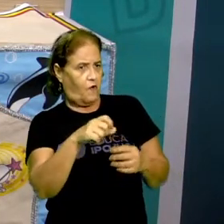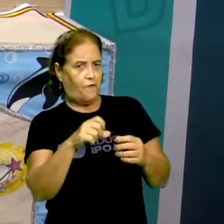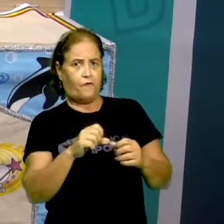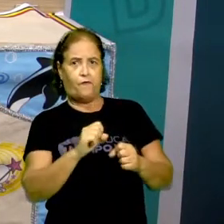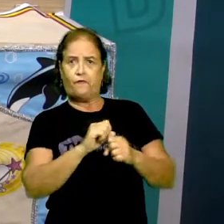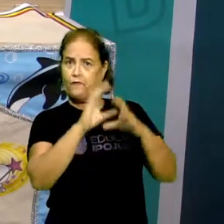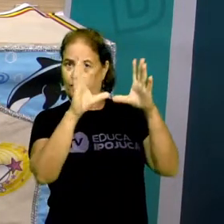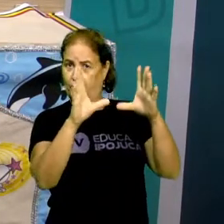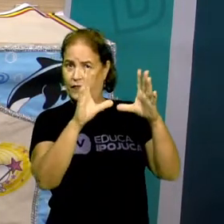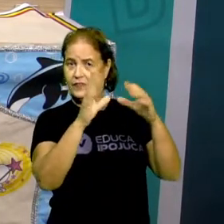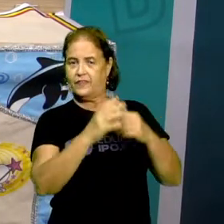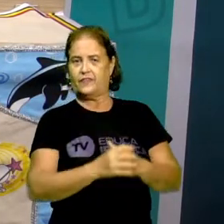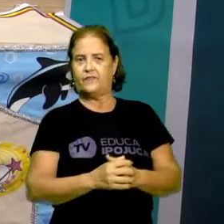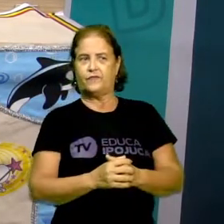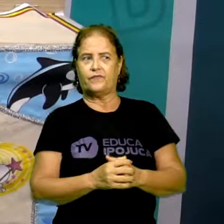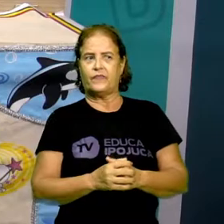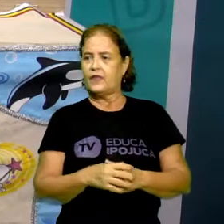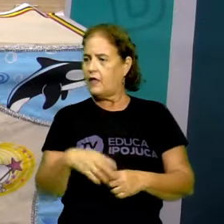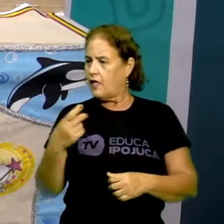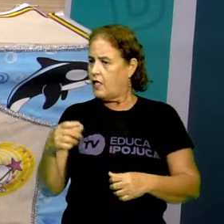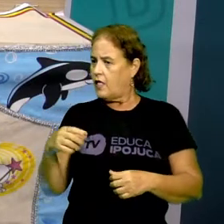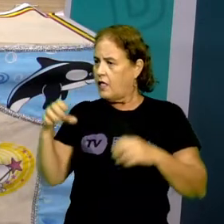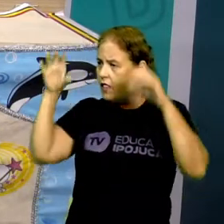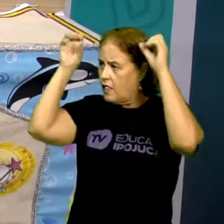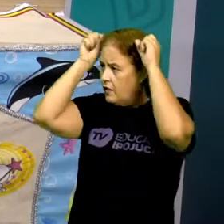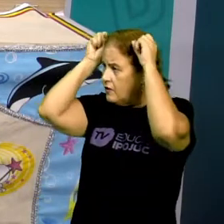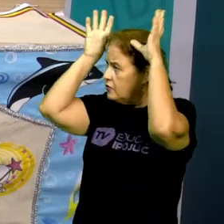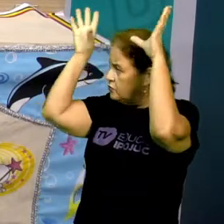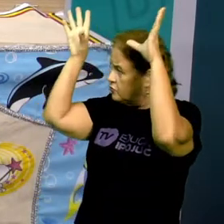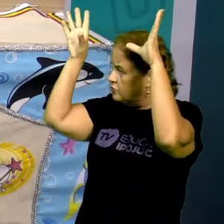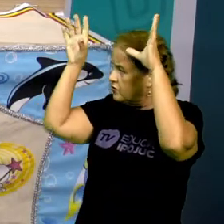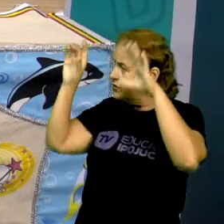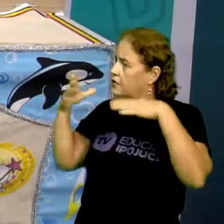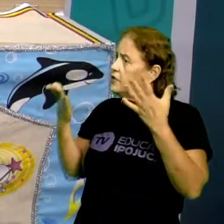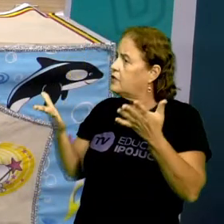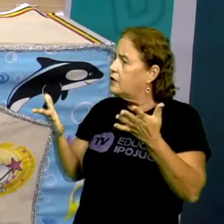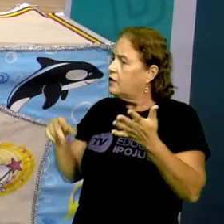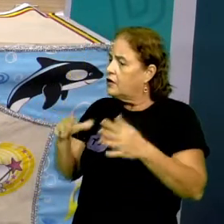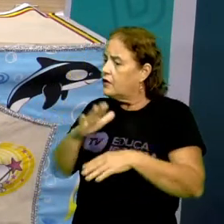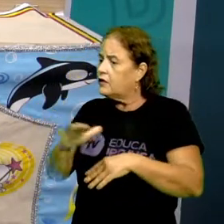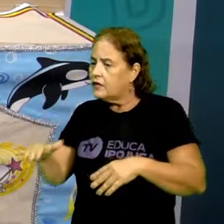Leiturinha, crianças! Será que essa largata vai se transformar numa fada?